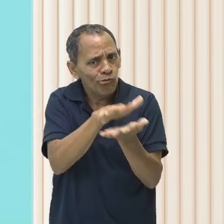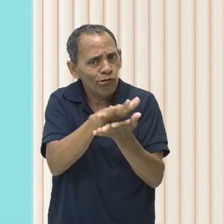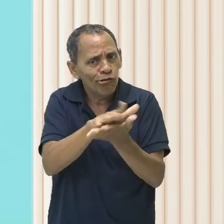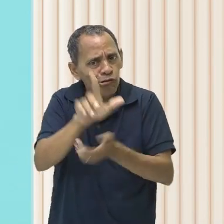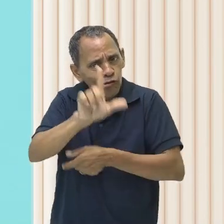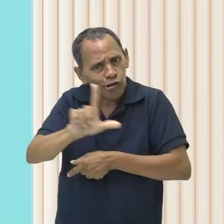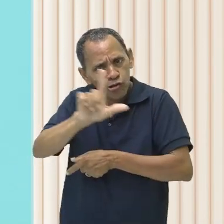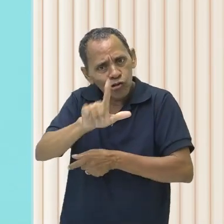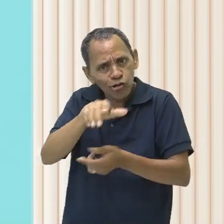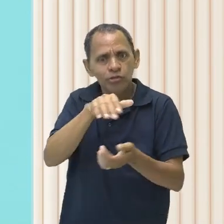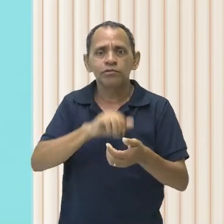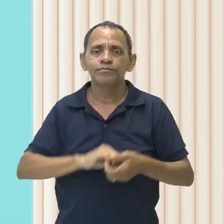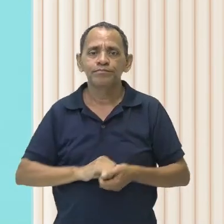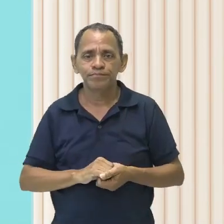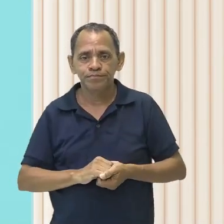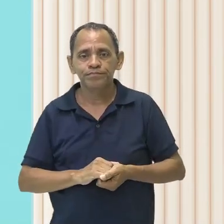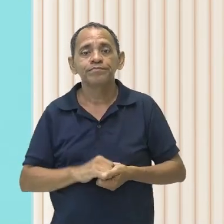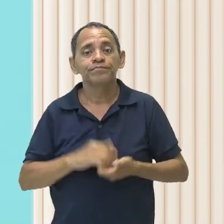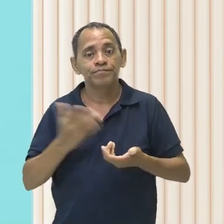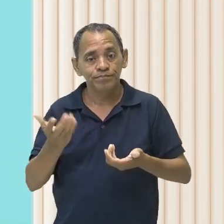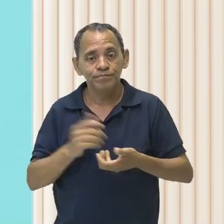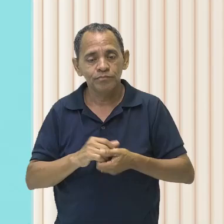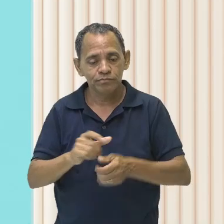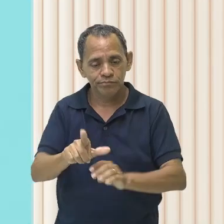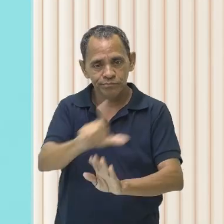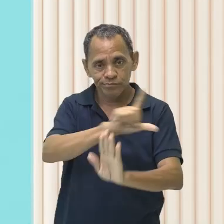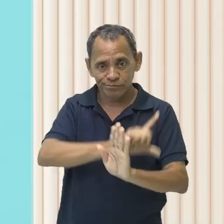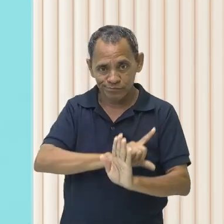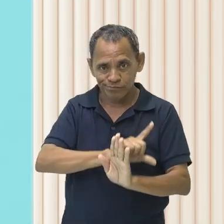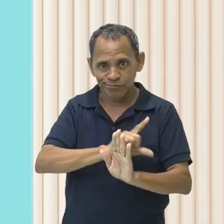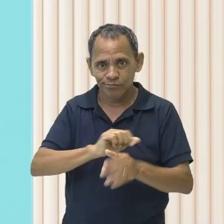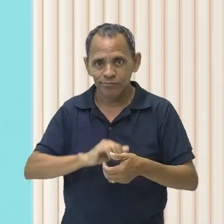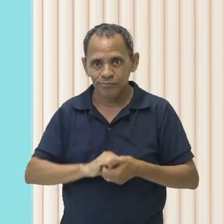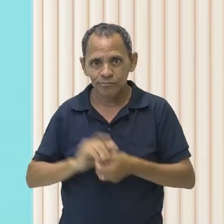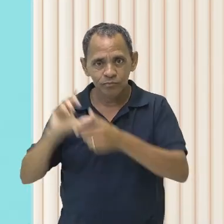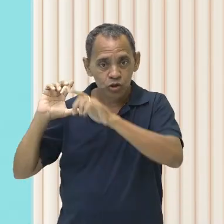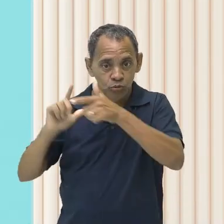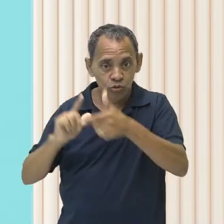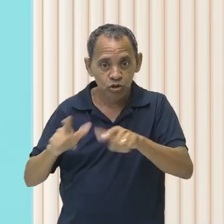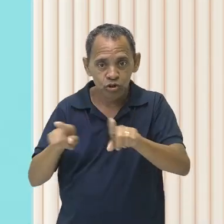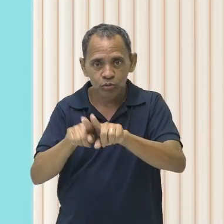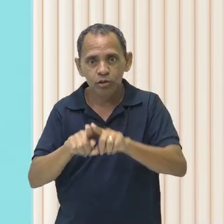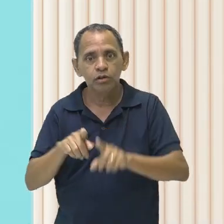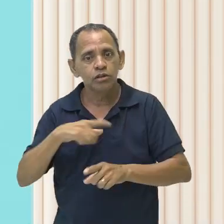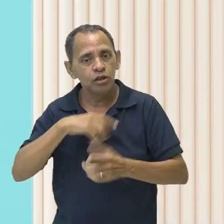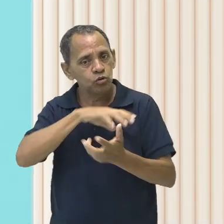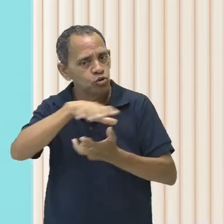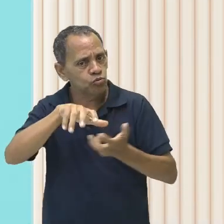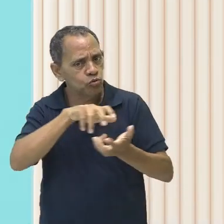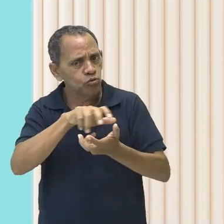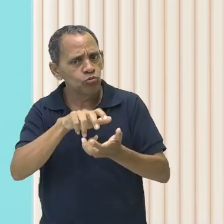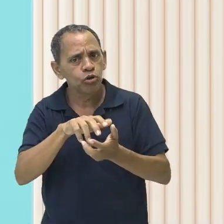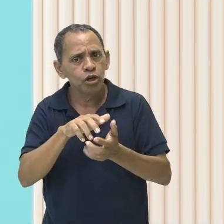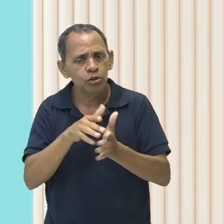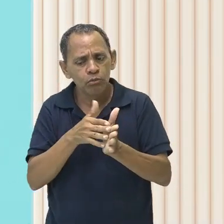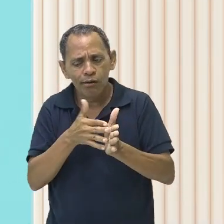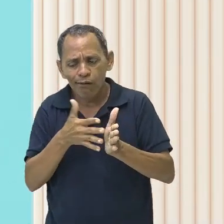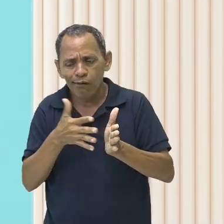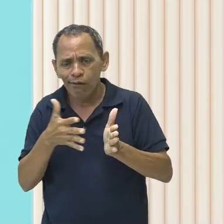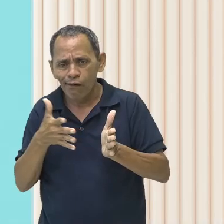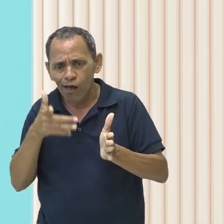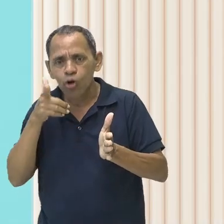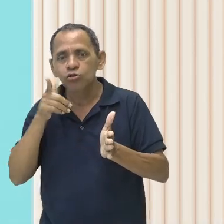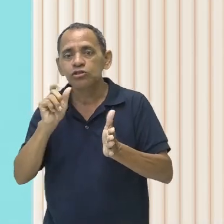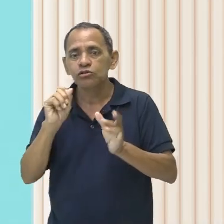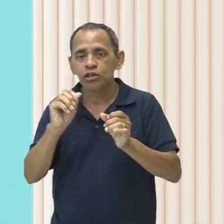Certo? Muito bem. Então, esse foi o pré-modernismo. Aí fez todo esse movimento, vamos conseguir